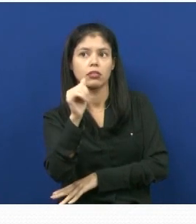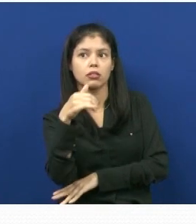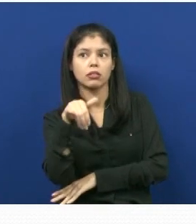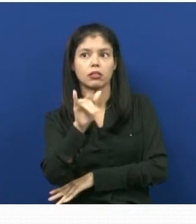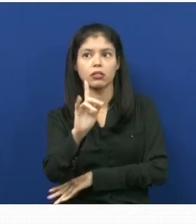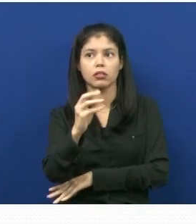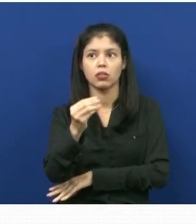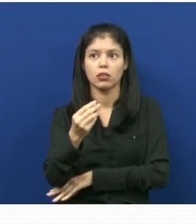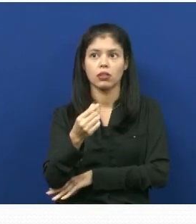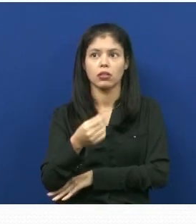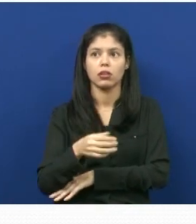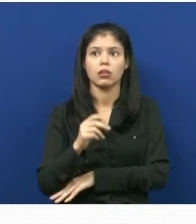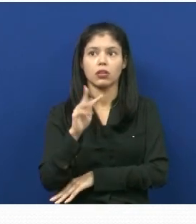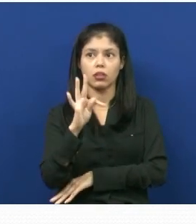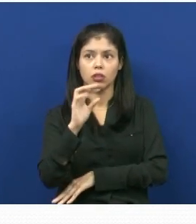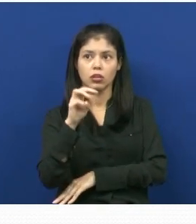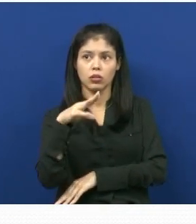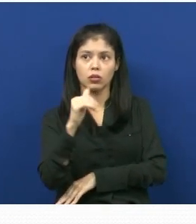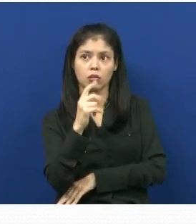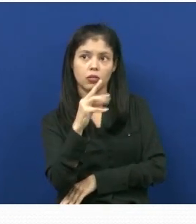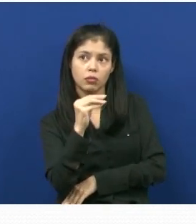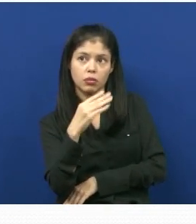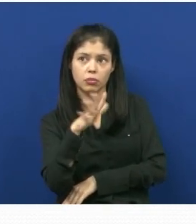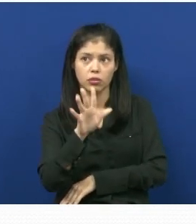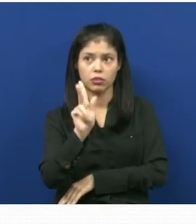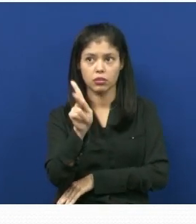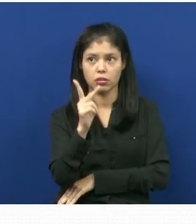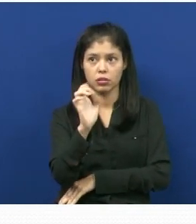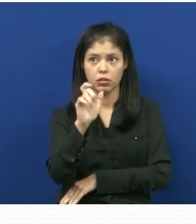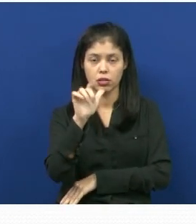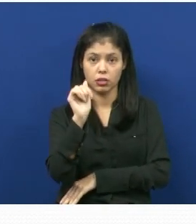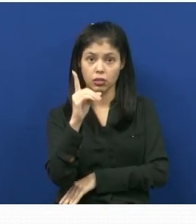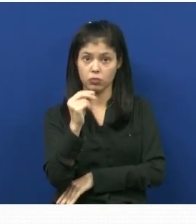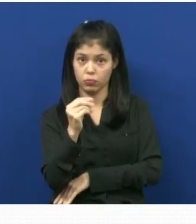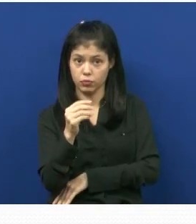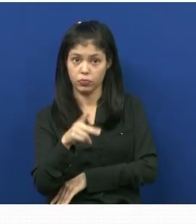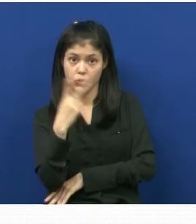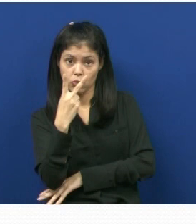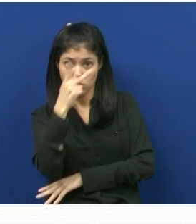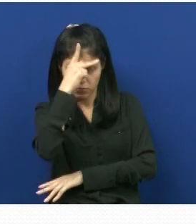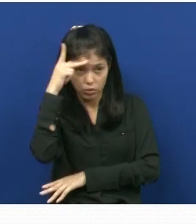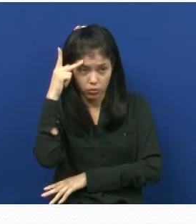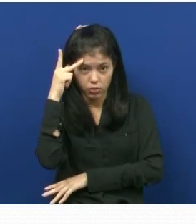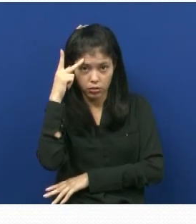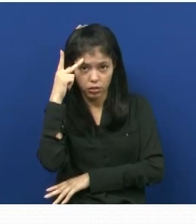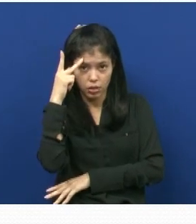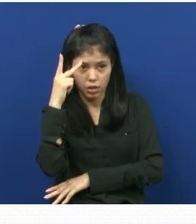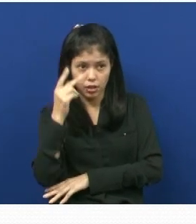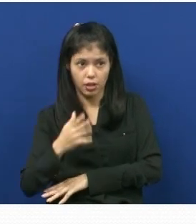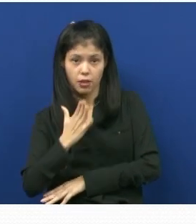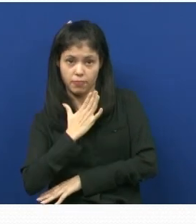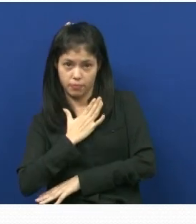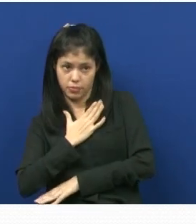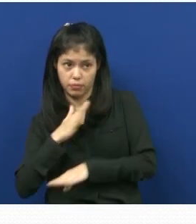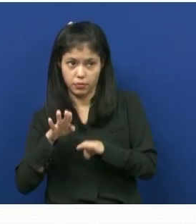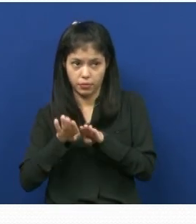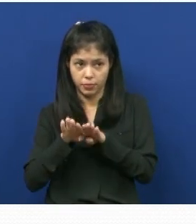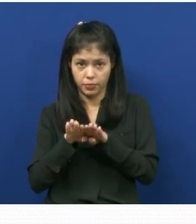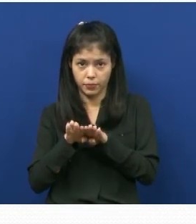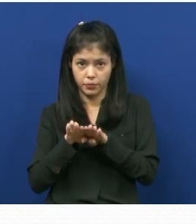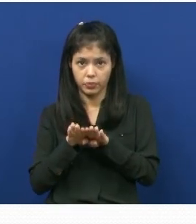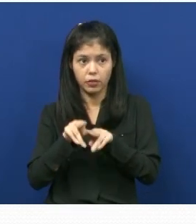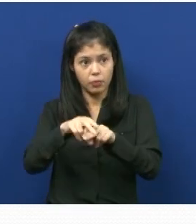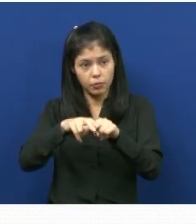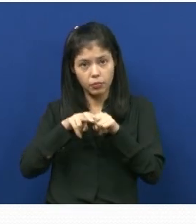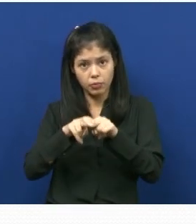eu tomamos helado. Nós temos aqui duas pessoas. Então, se referindo a mim também. Por isso, eu